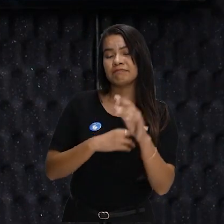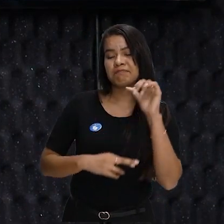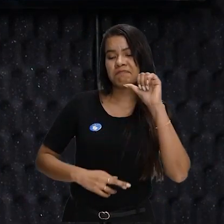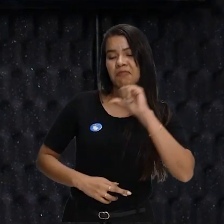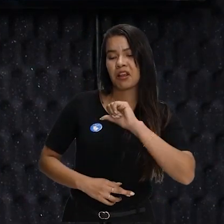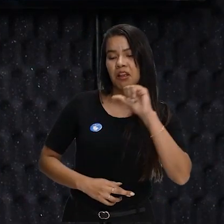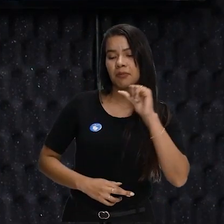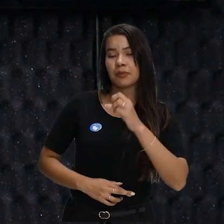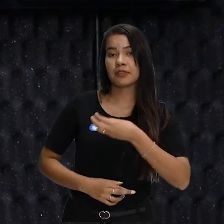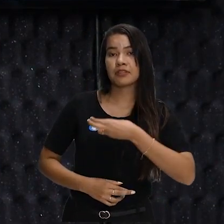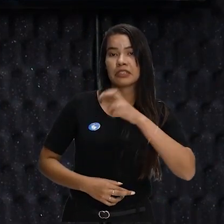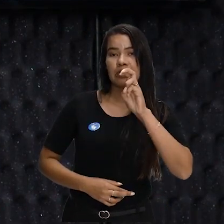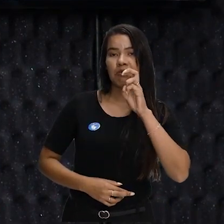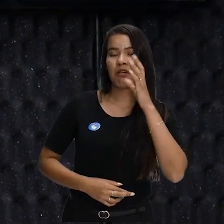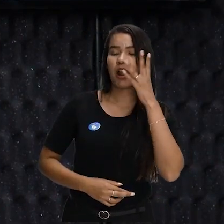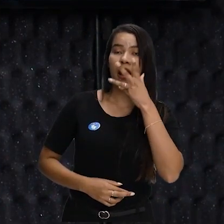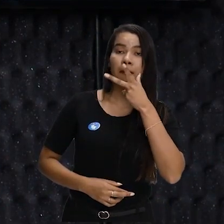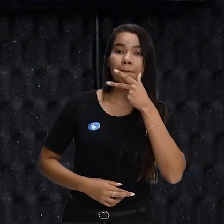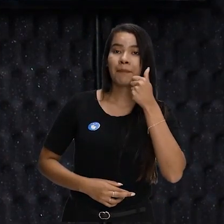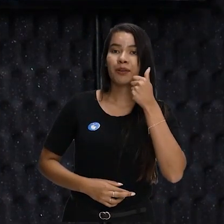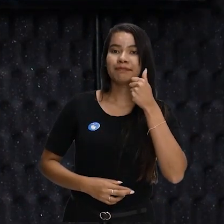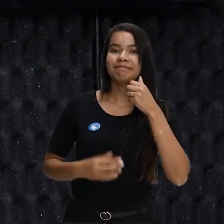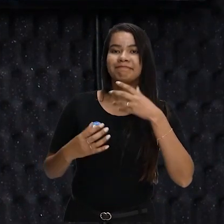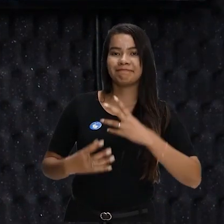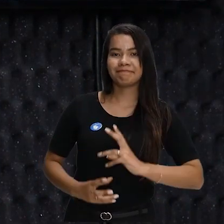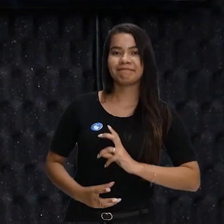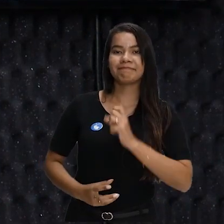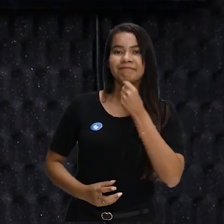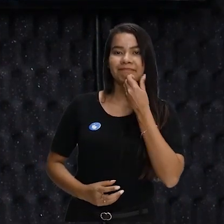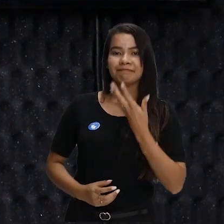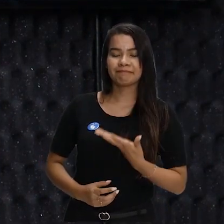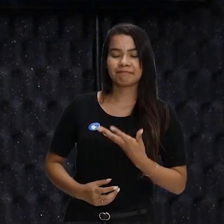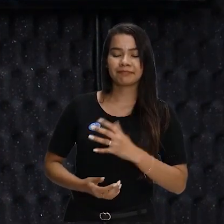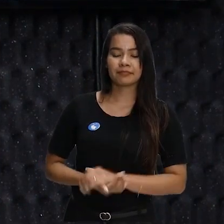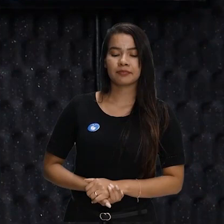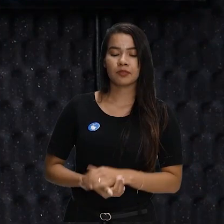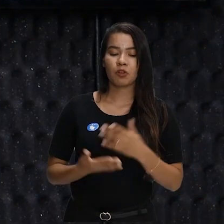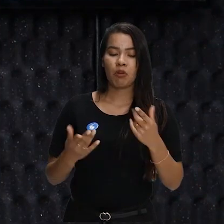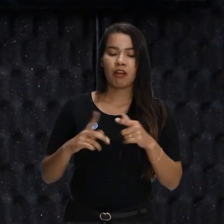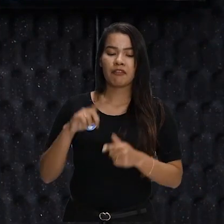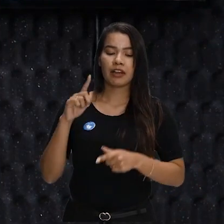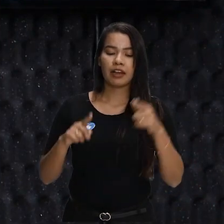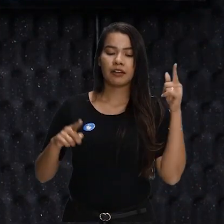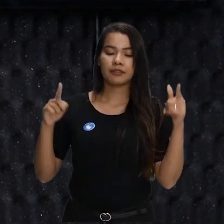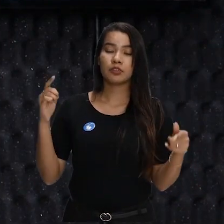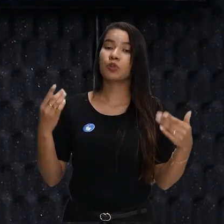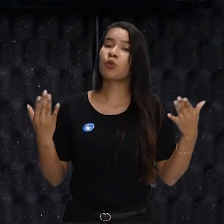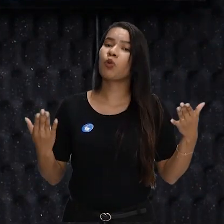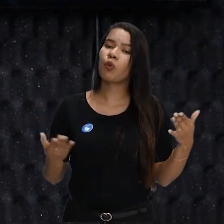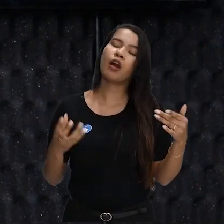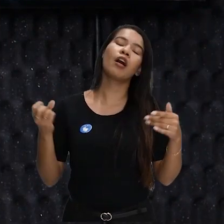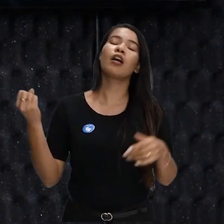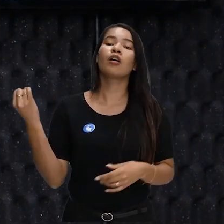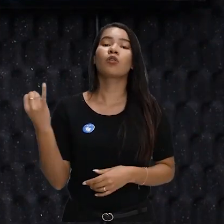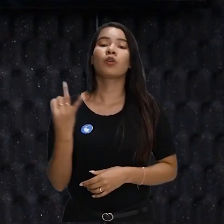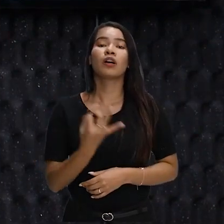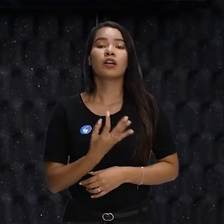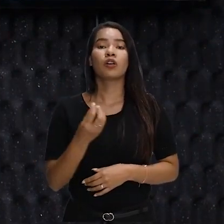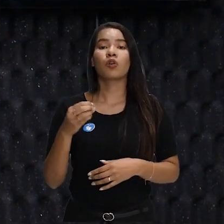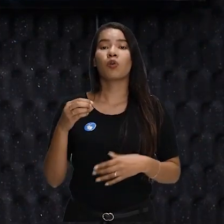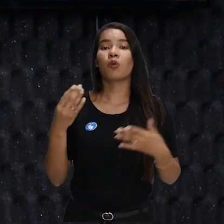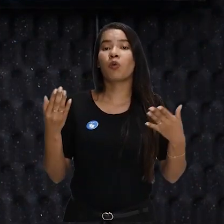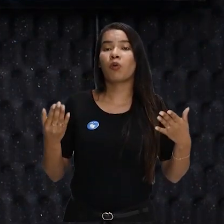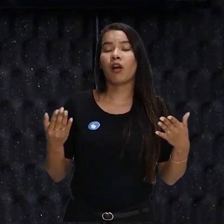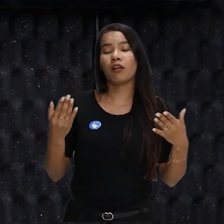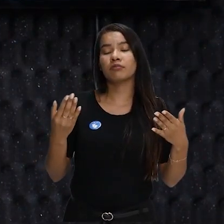Okay? Então, dessas variáveis que apareceram aí, quais são as quantitativas nominal ordinal, quais